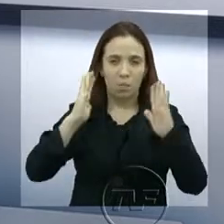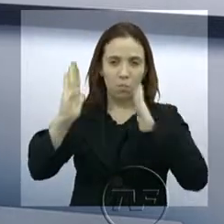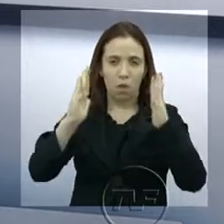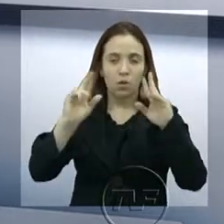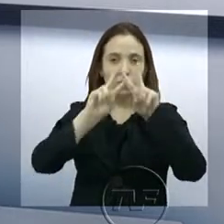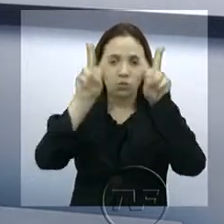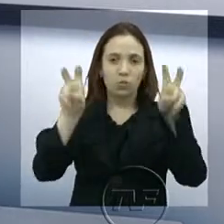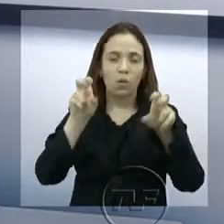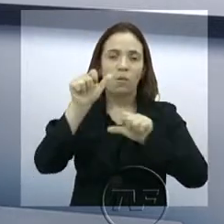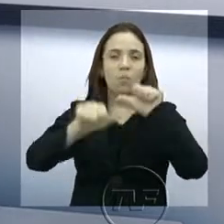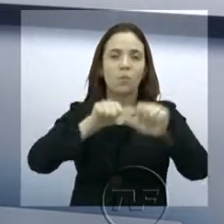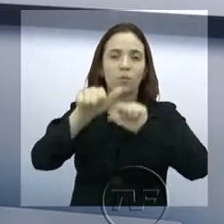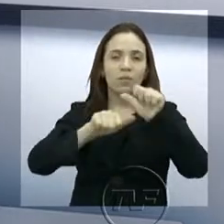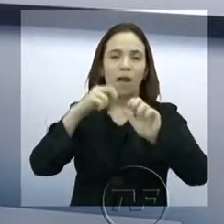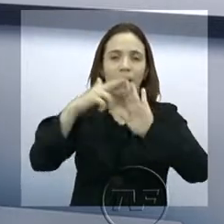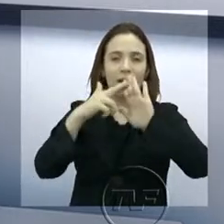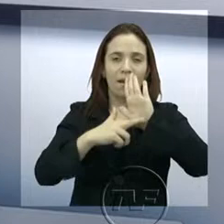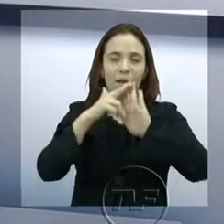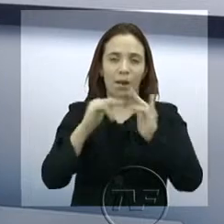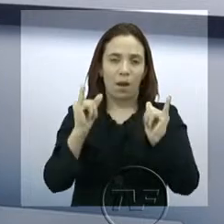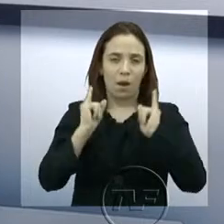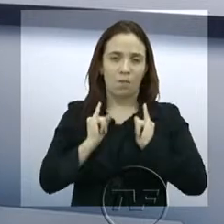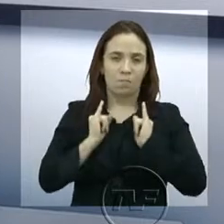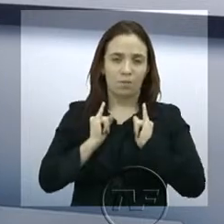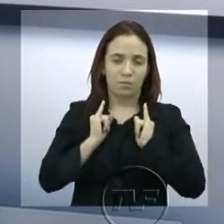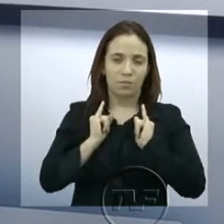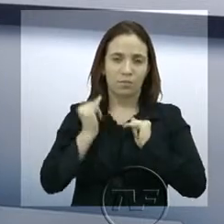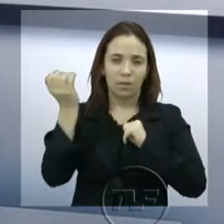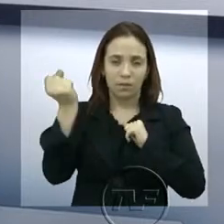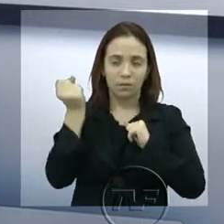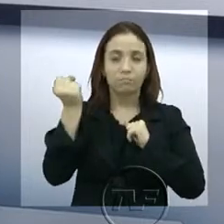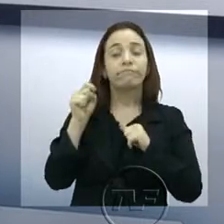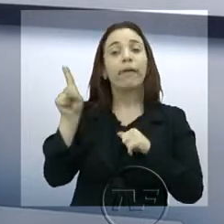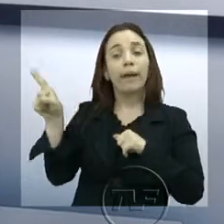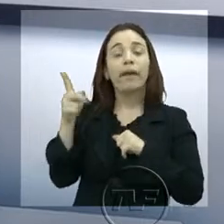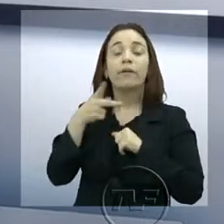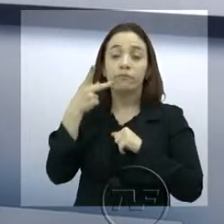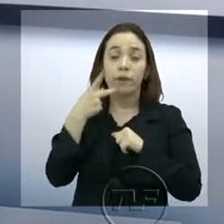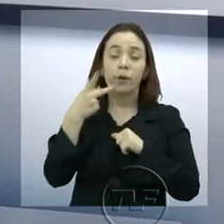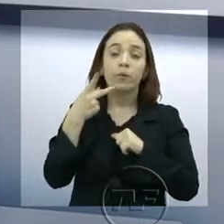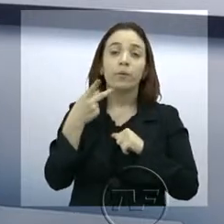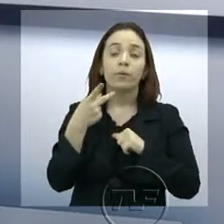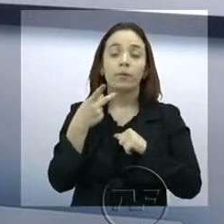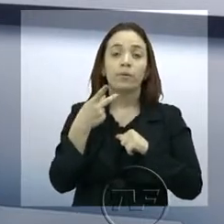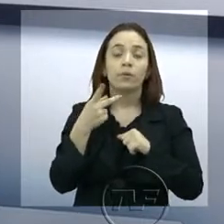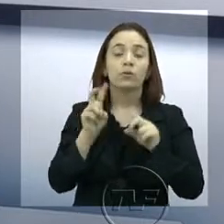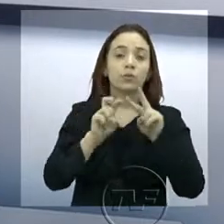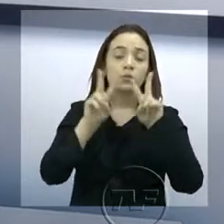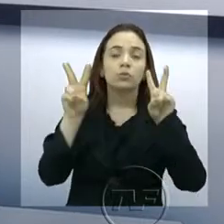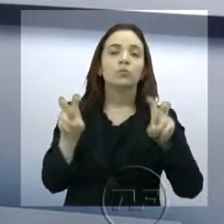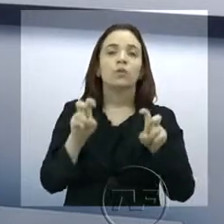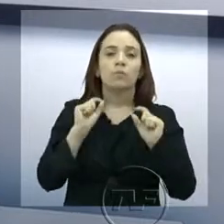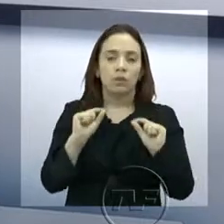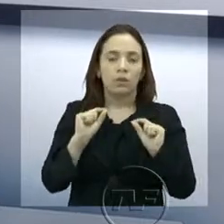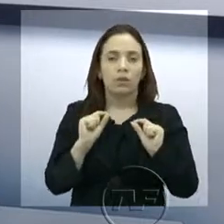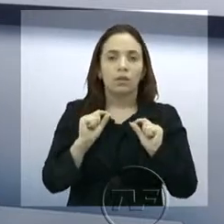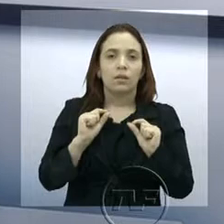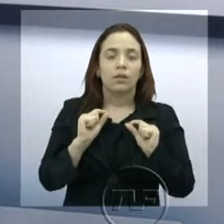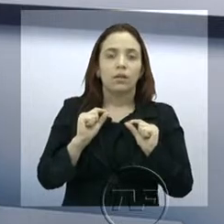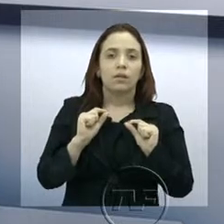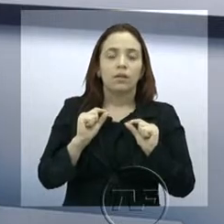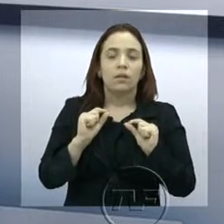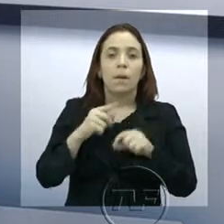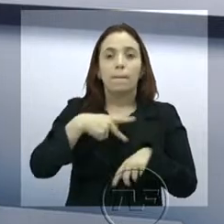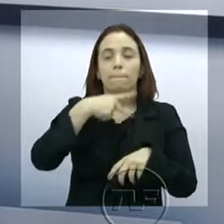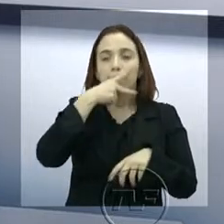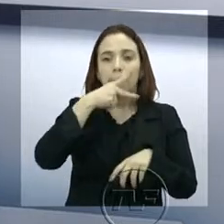da Previdência, nós falávamos sobre a necessidade, o Luiz Cláudio Ferreira Barbosa, ele levantou, trouxe uma realidade, os partidos estão